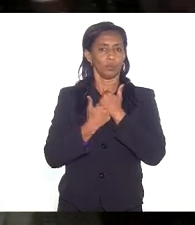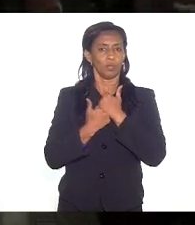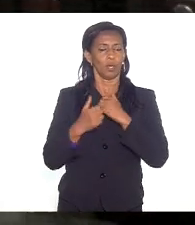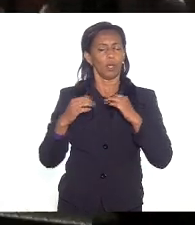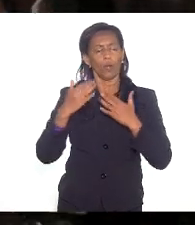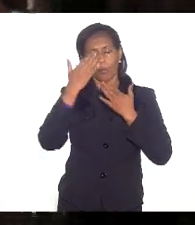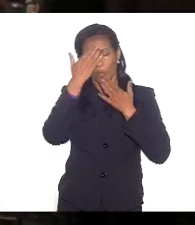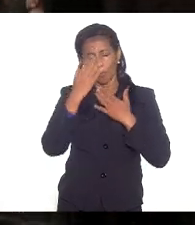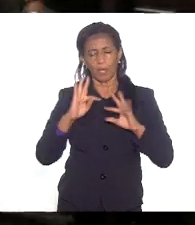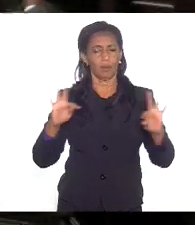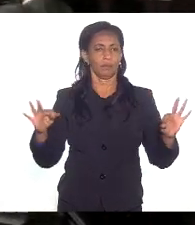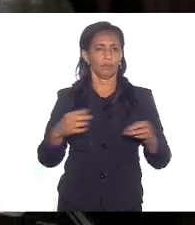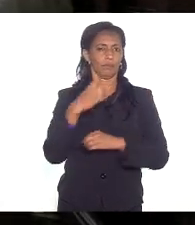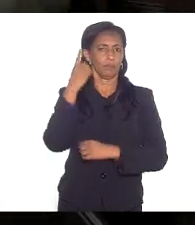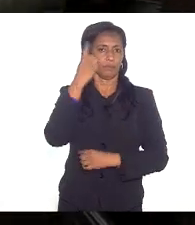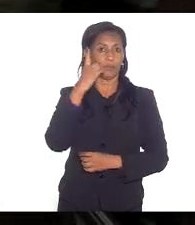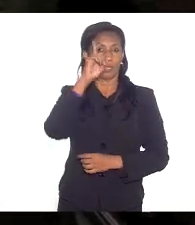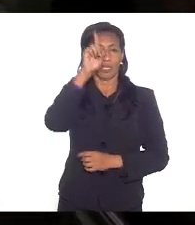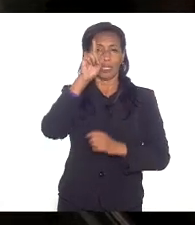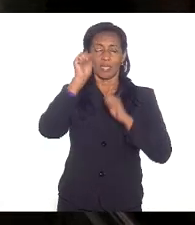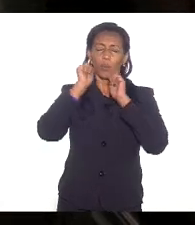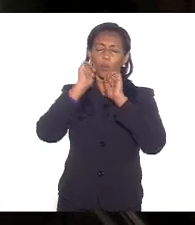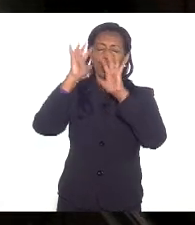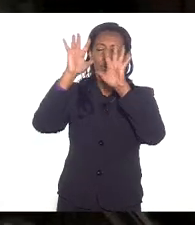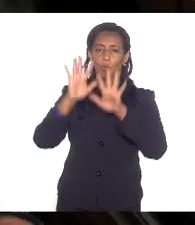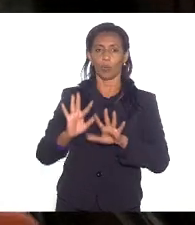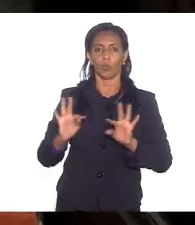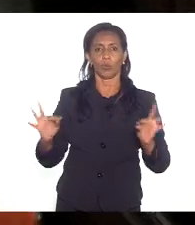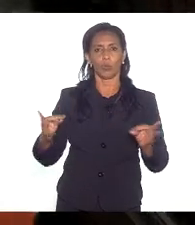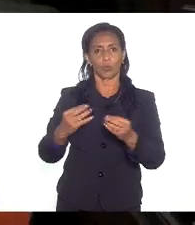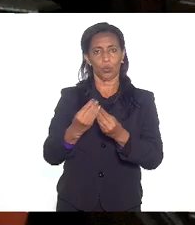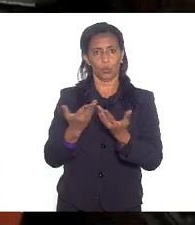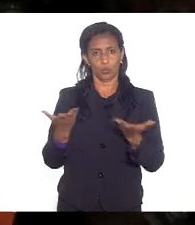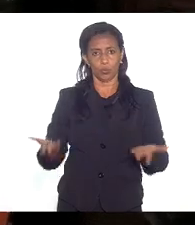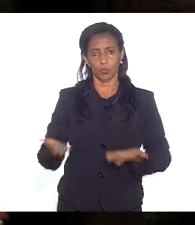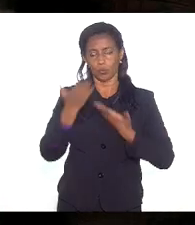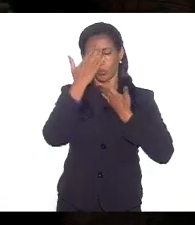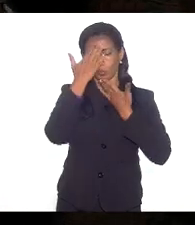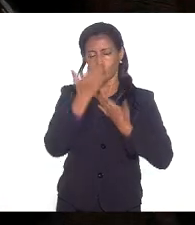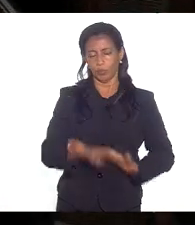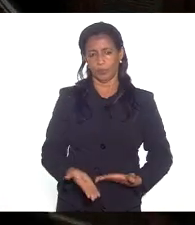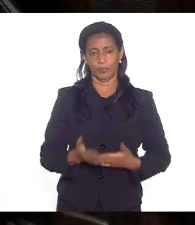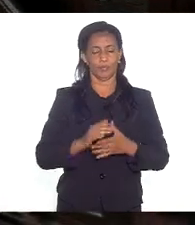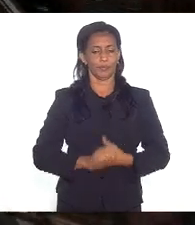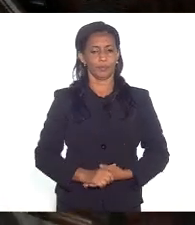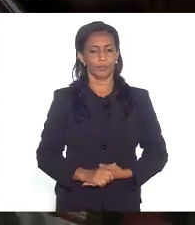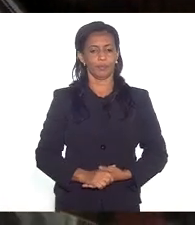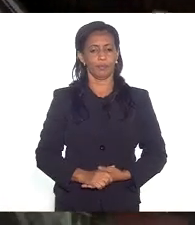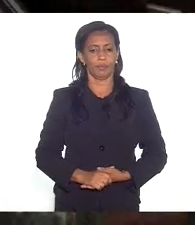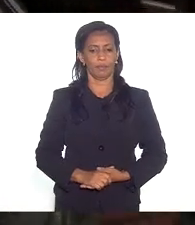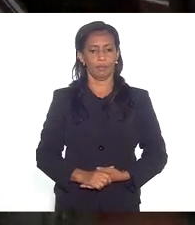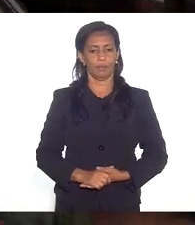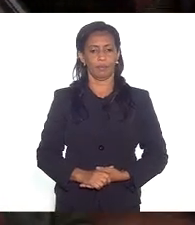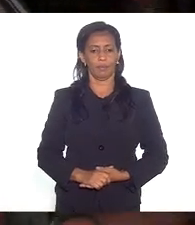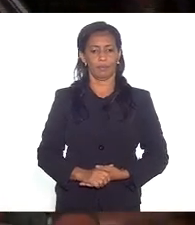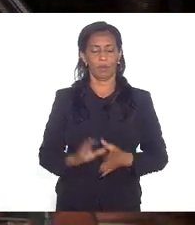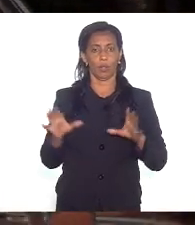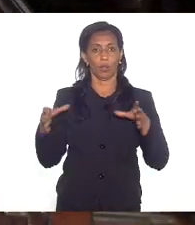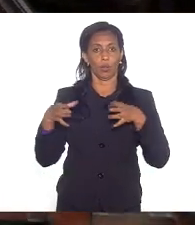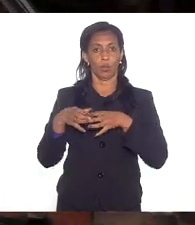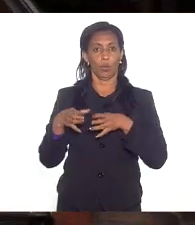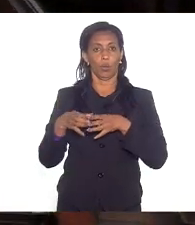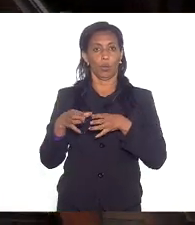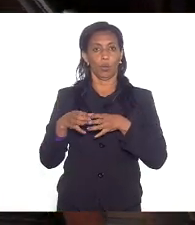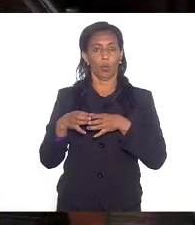parlamentares aqui presente e que Deus ilumine a todos nós muito obrigado Parabéns deputado Carlos Macedo pela comissão